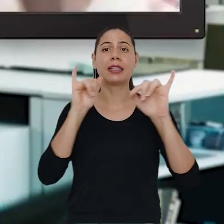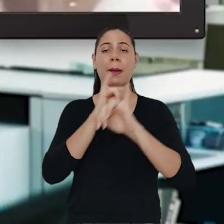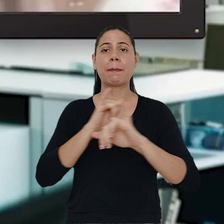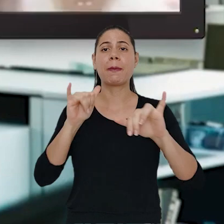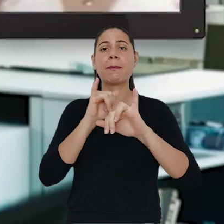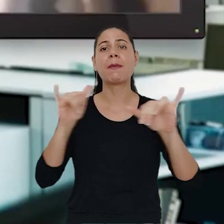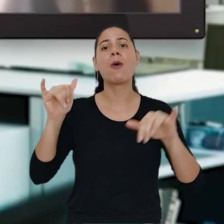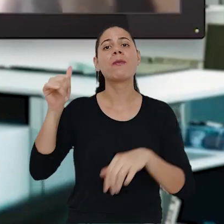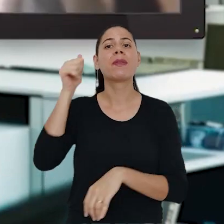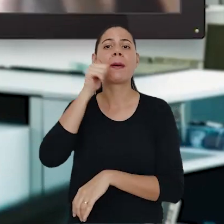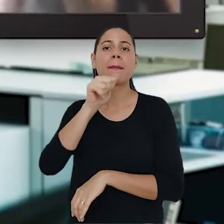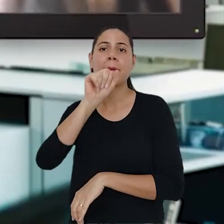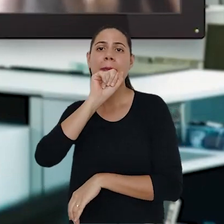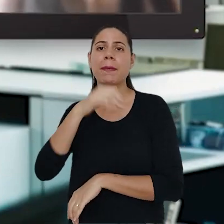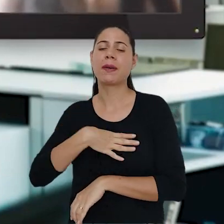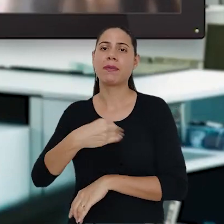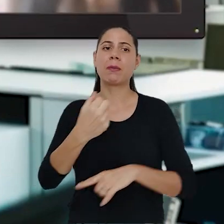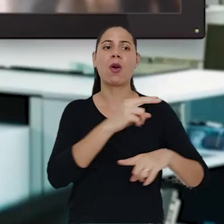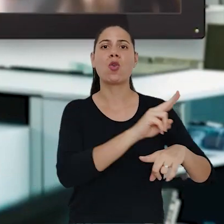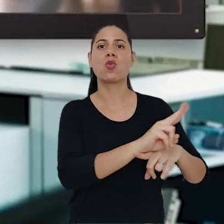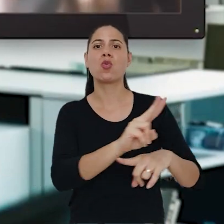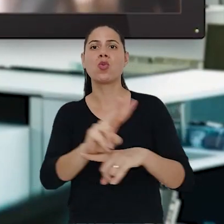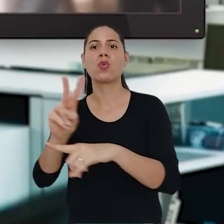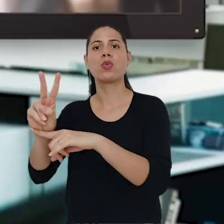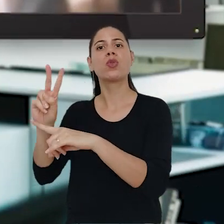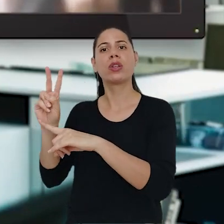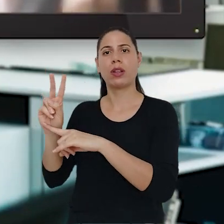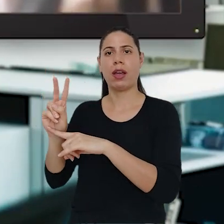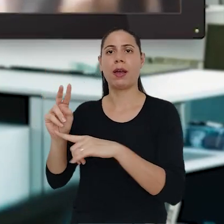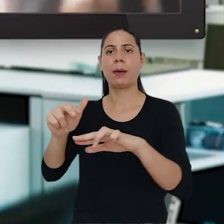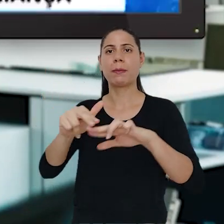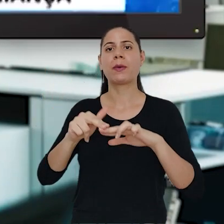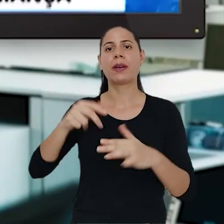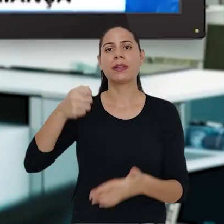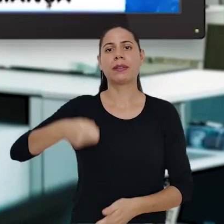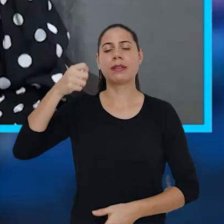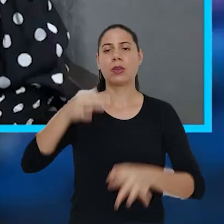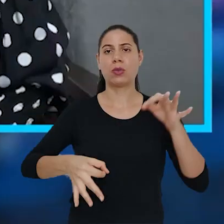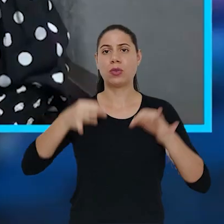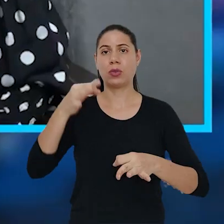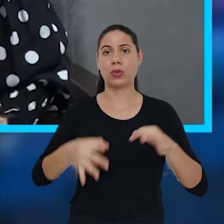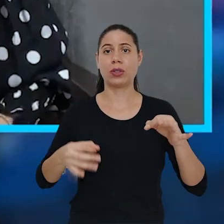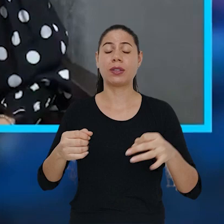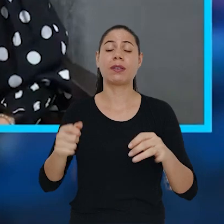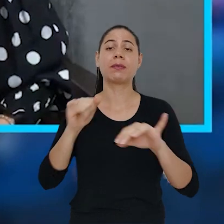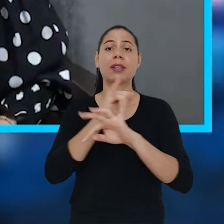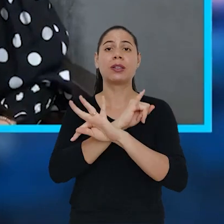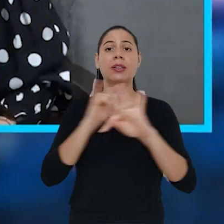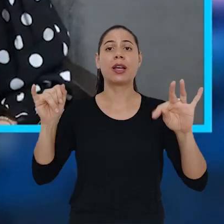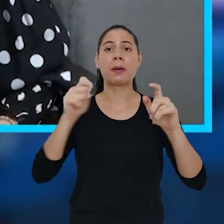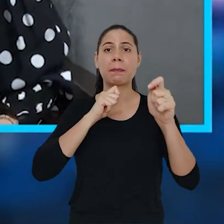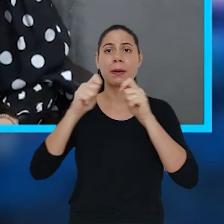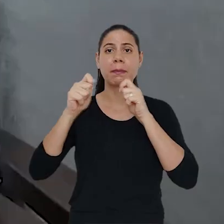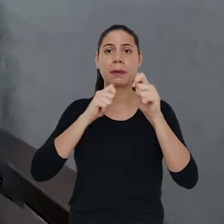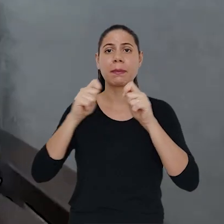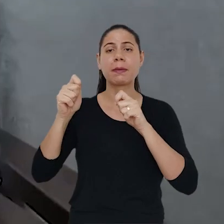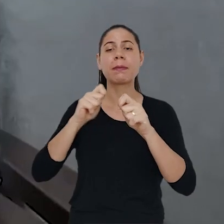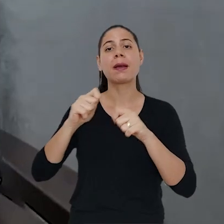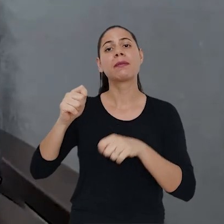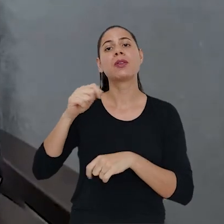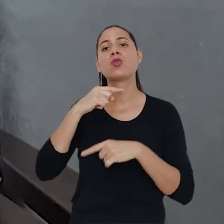mães e filhos que podem cuidar melhor uns dos outros graças a decisões da Justiça. No quadro Inteiro Teor